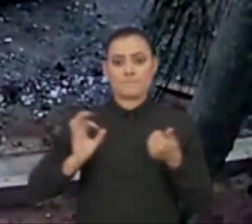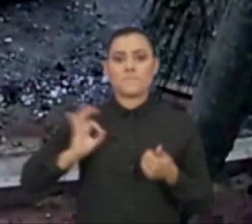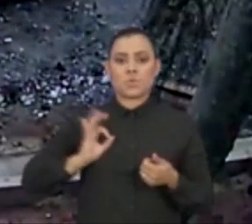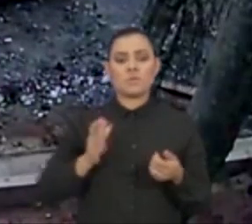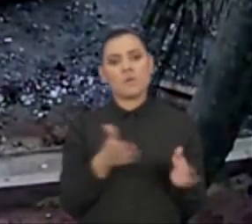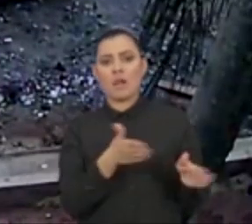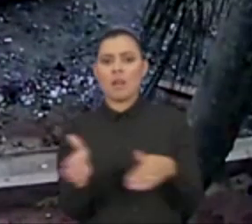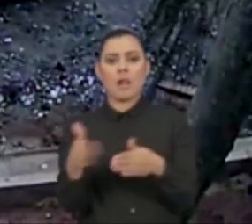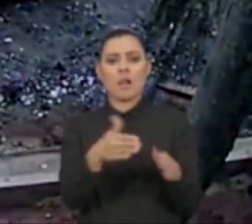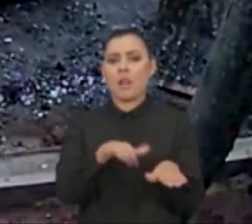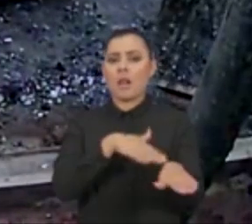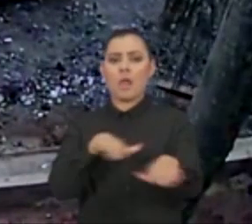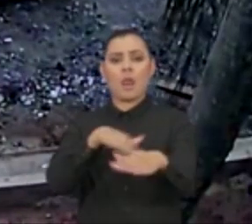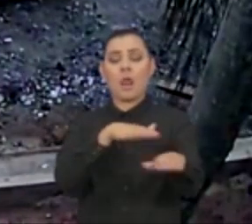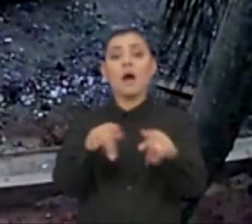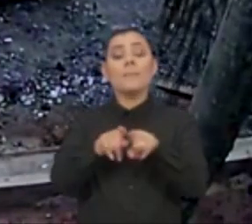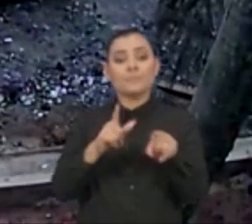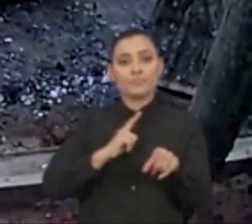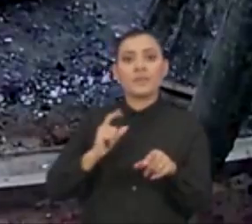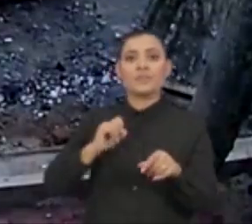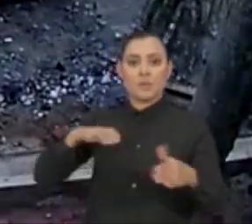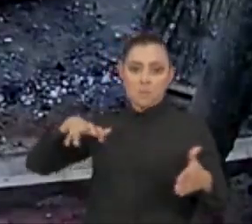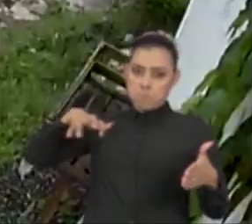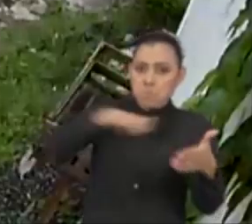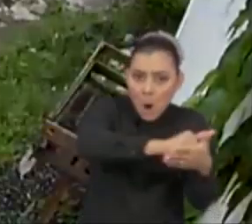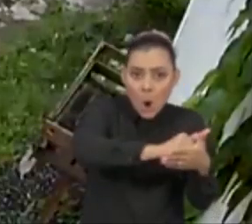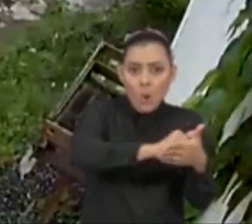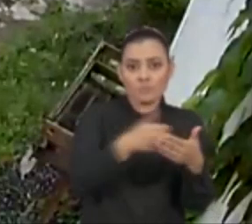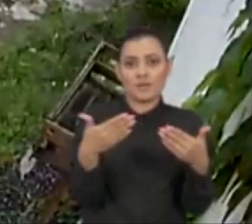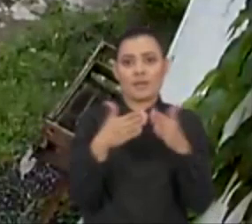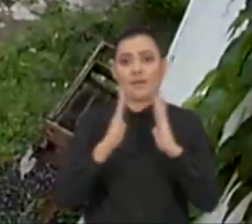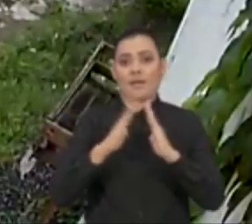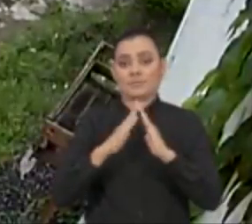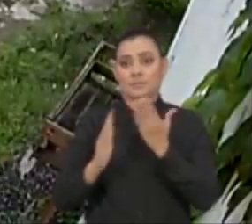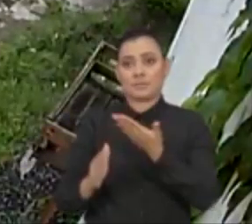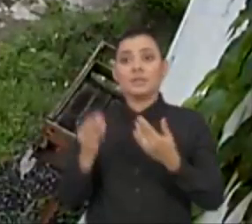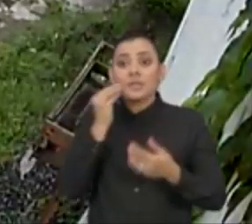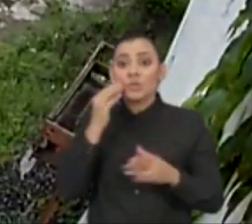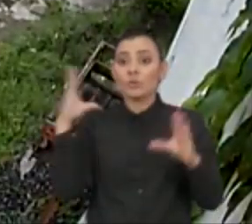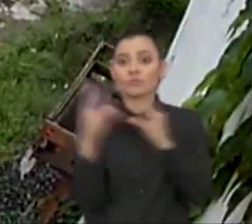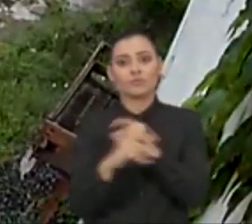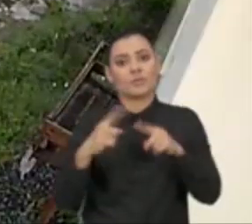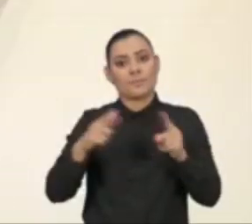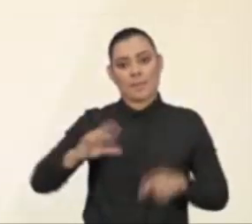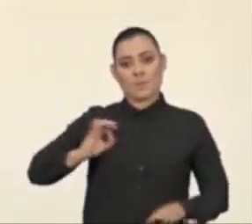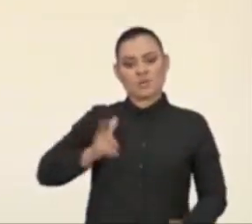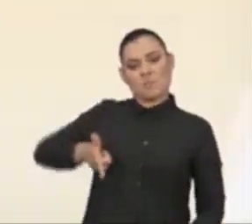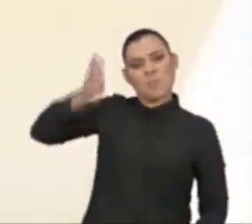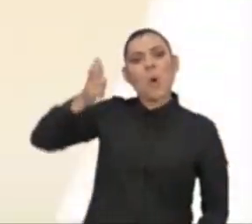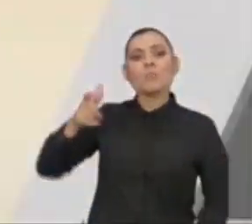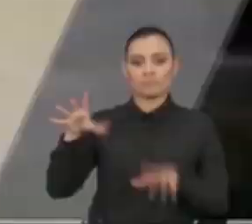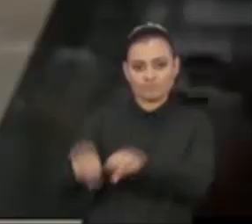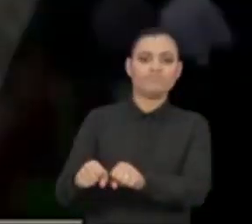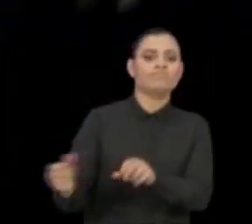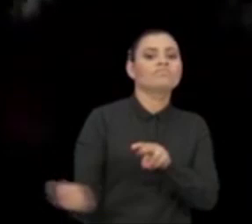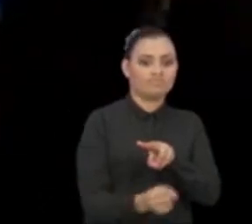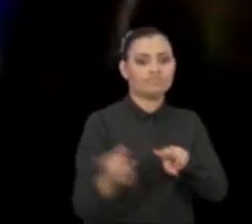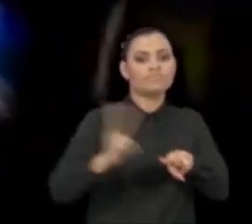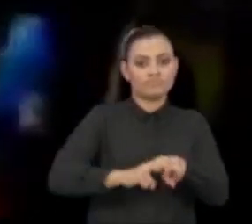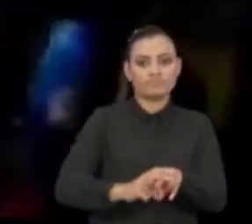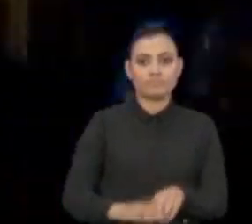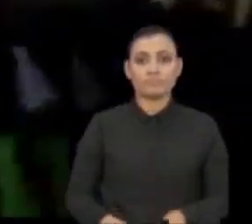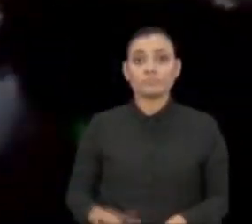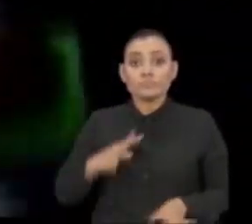quando perdeu o controle do veículo e atingiu o muro de uma casa. Ele ainda tentou fugir, mas foi baleado e preso. Ondas com